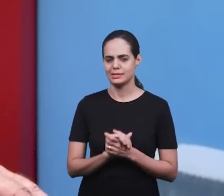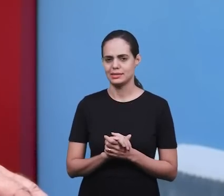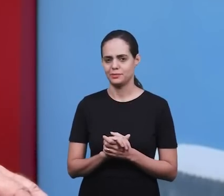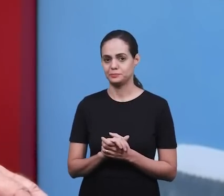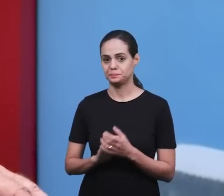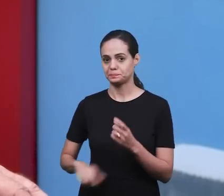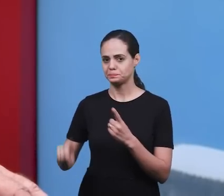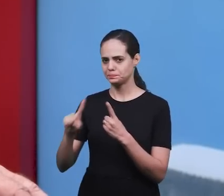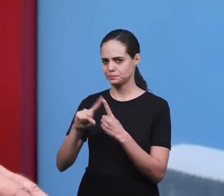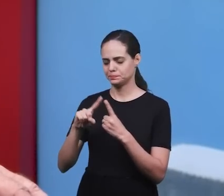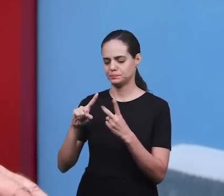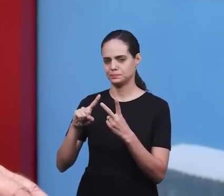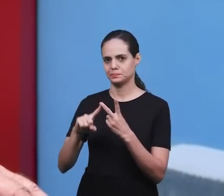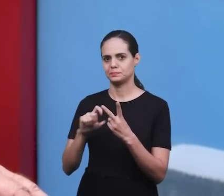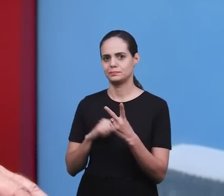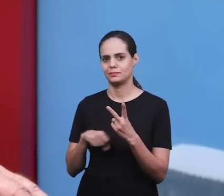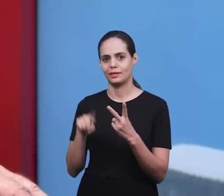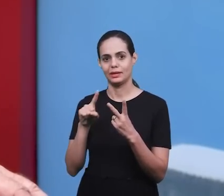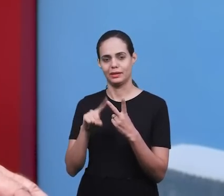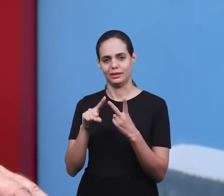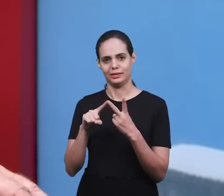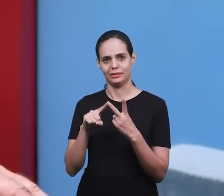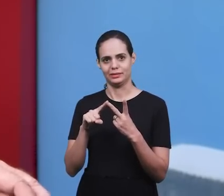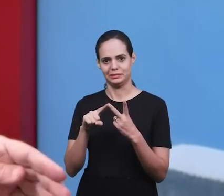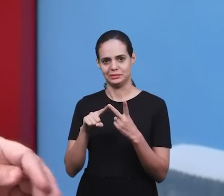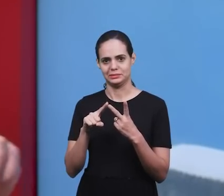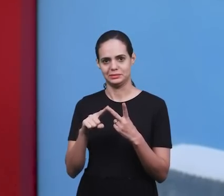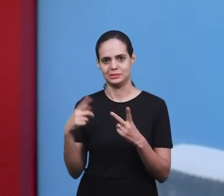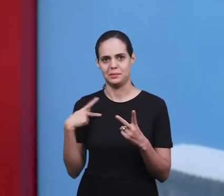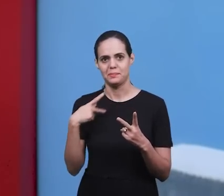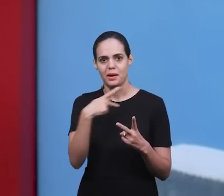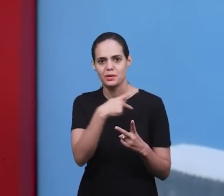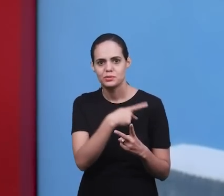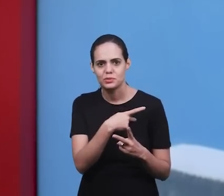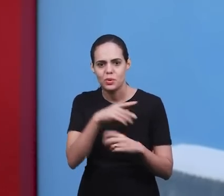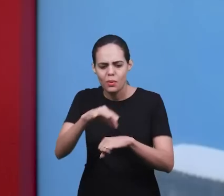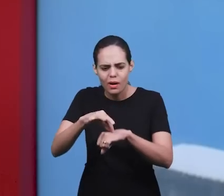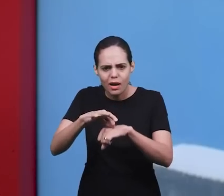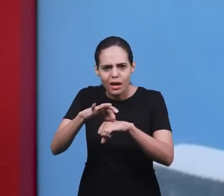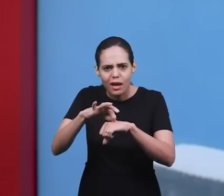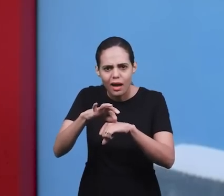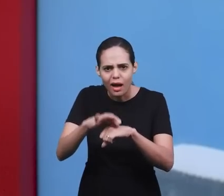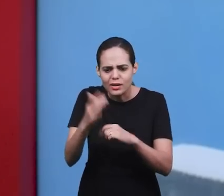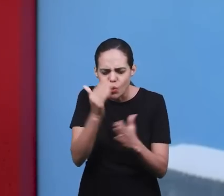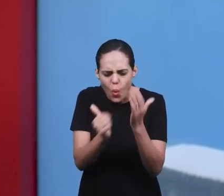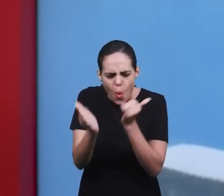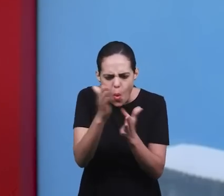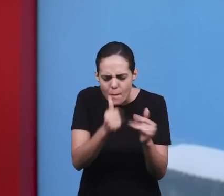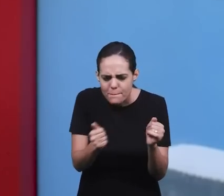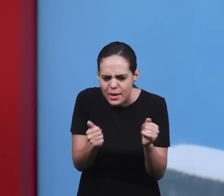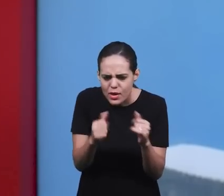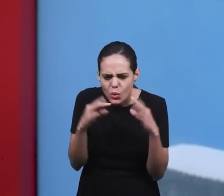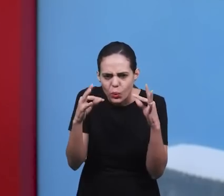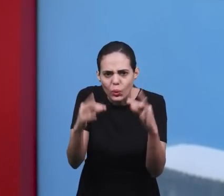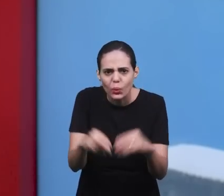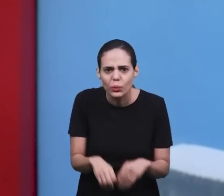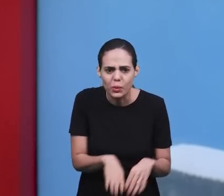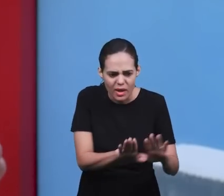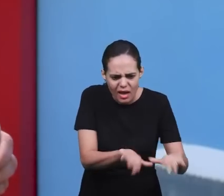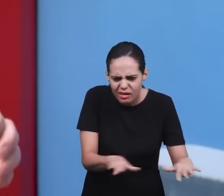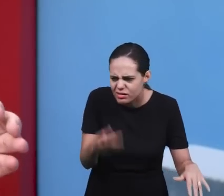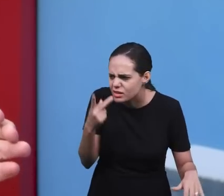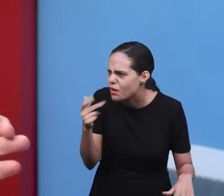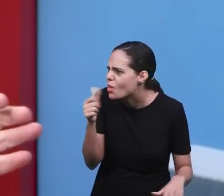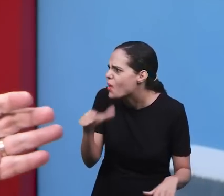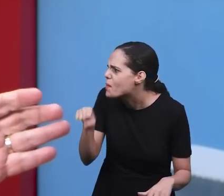né? Foi, comeu a carne quase toda. Aí o garotinho que estava na mesa, papai, ele comeu a carne toda.